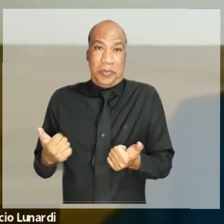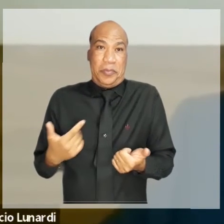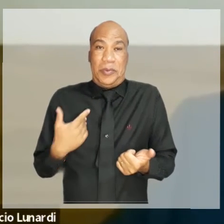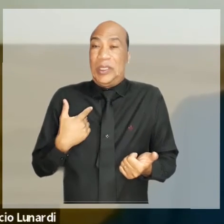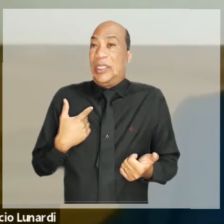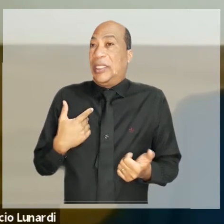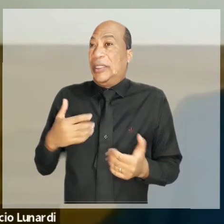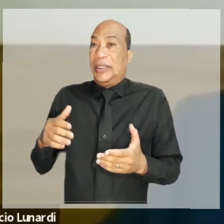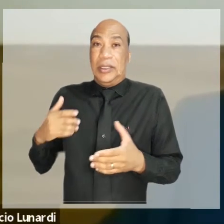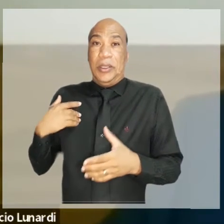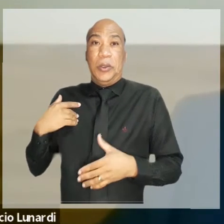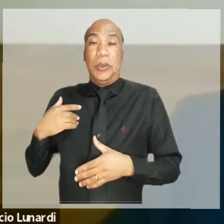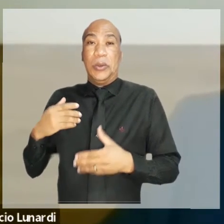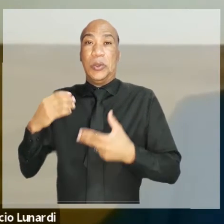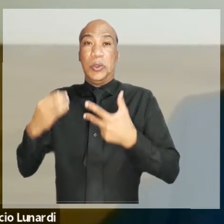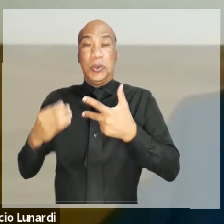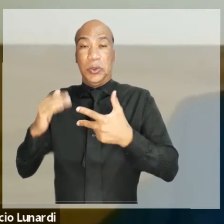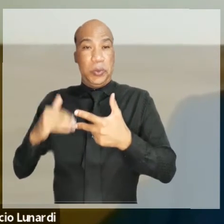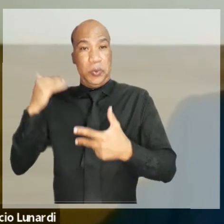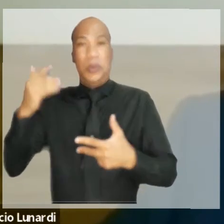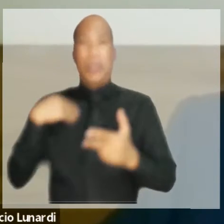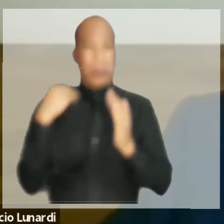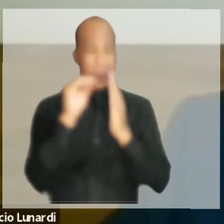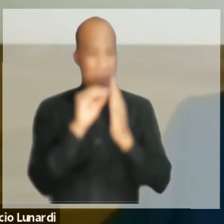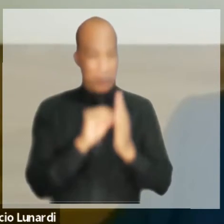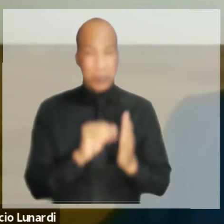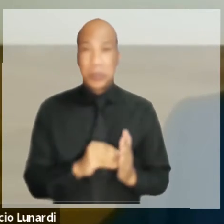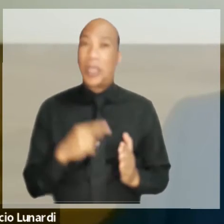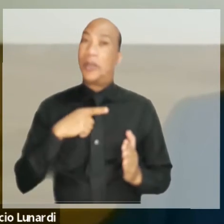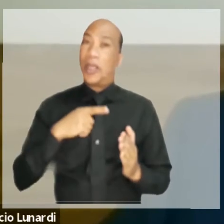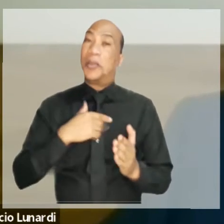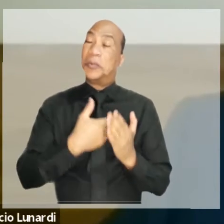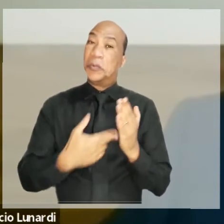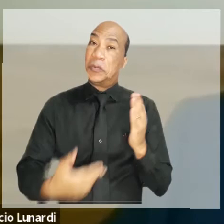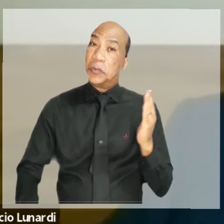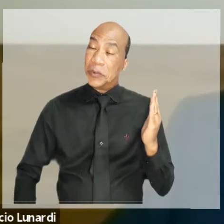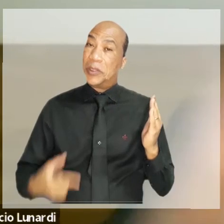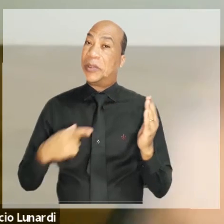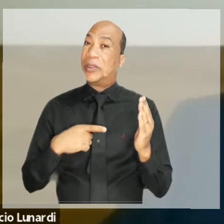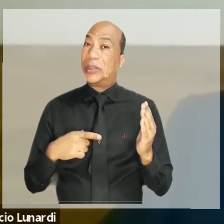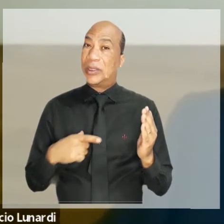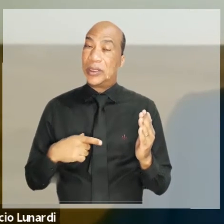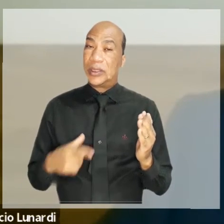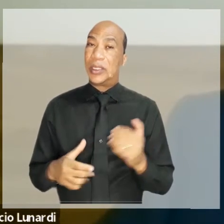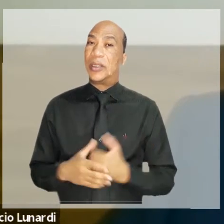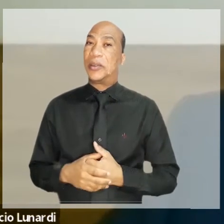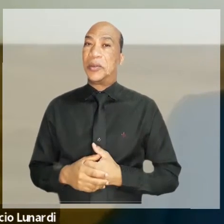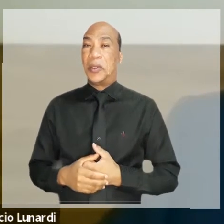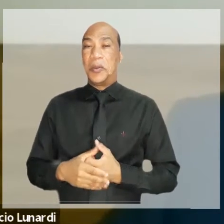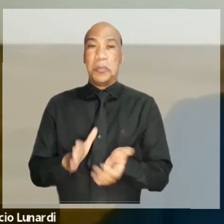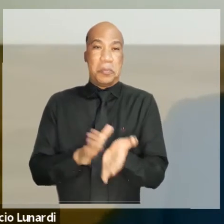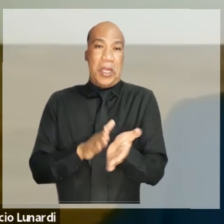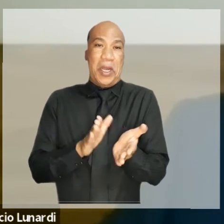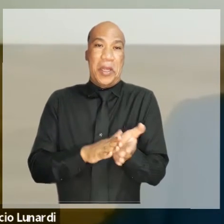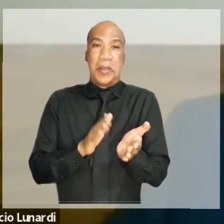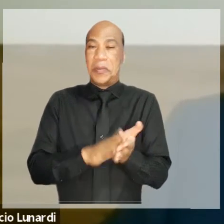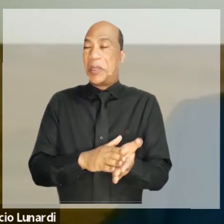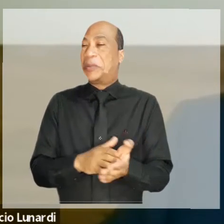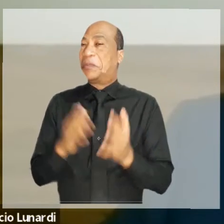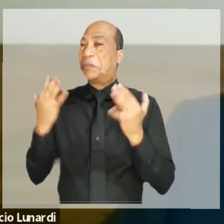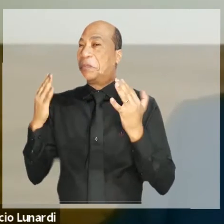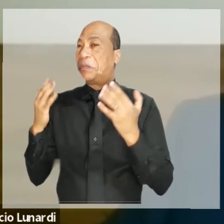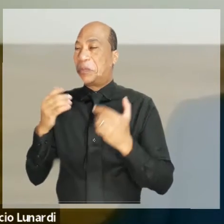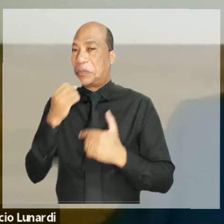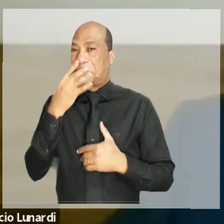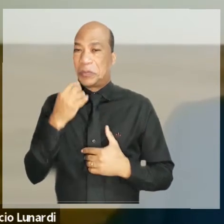Lemos. Parabéns. O André Seabra também, Osana Guerra, nossa, é um sonho, se conseguirmos transformar nosso serviço público